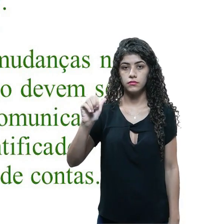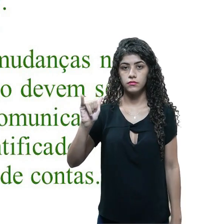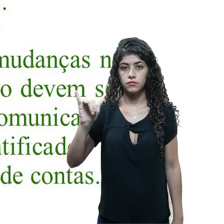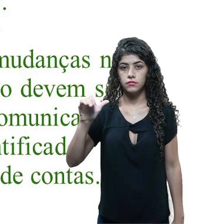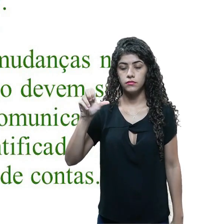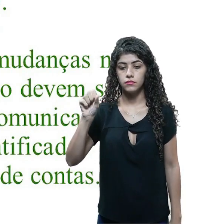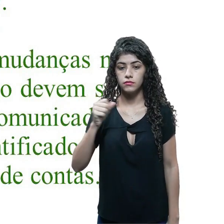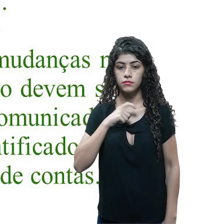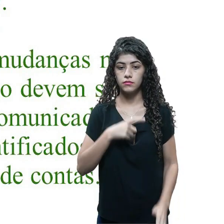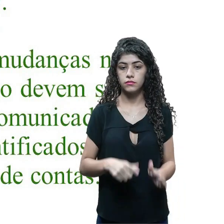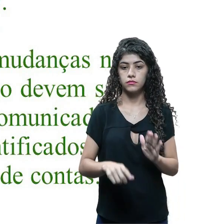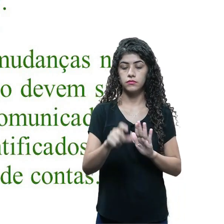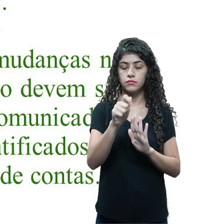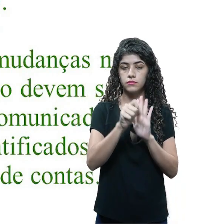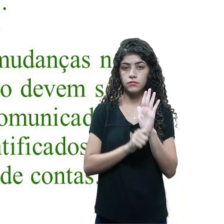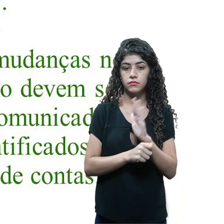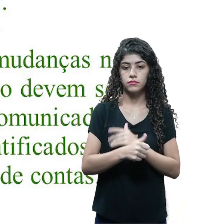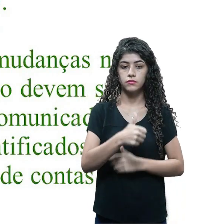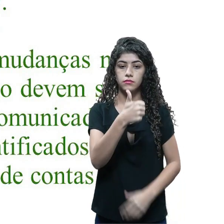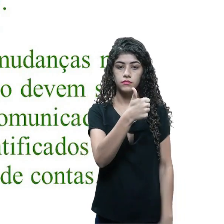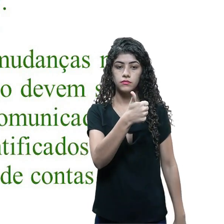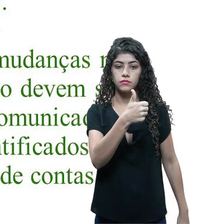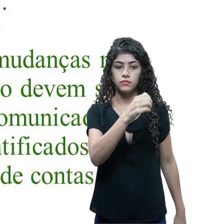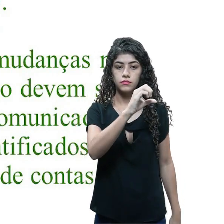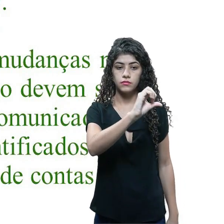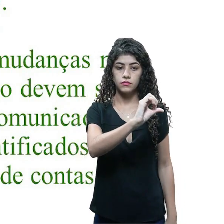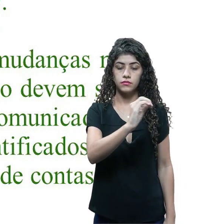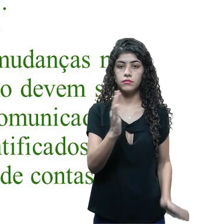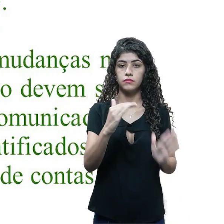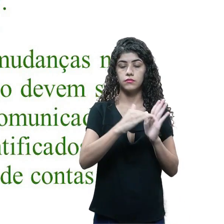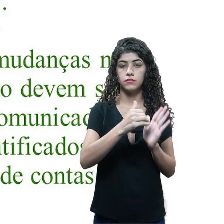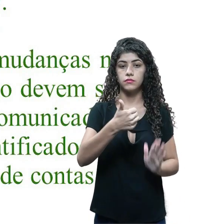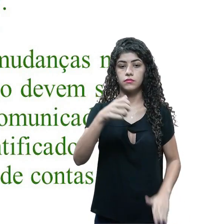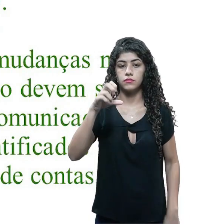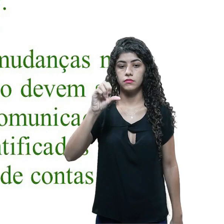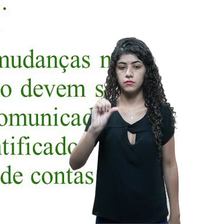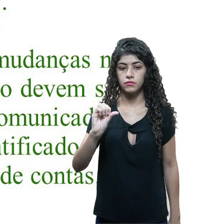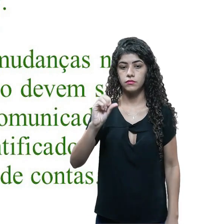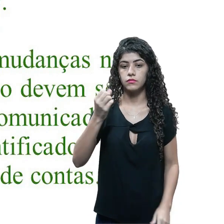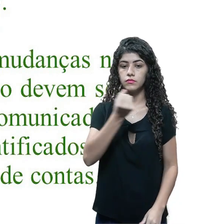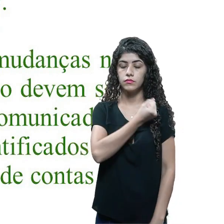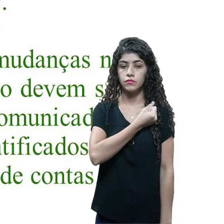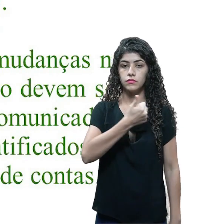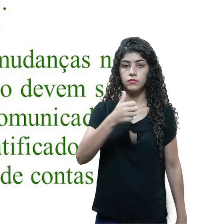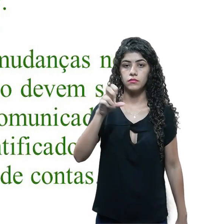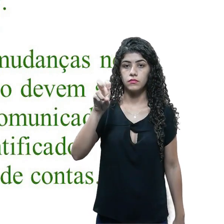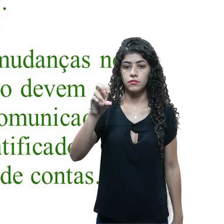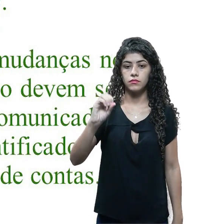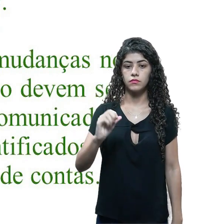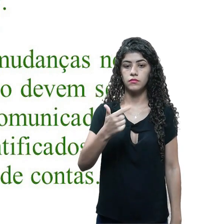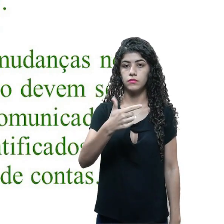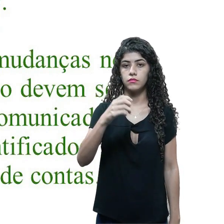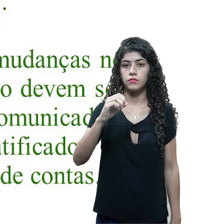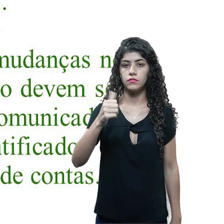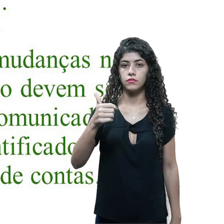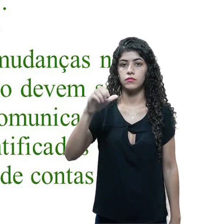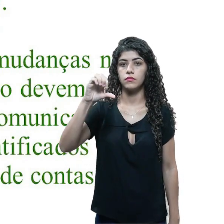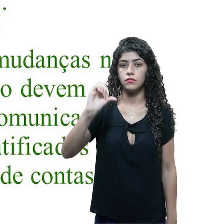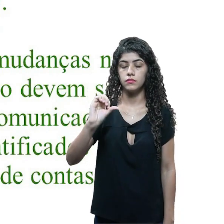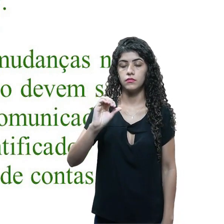as formalidades previstas nos artigos 9 a 19 da Instrução Normativa número 150 de 2019.